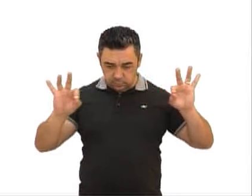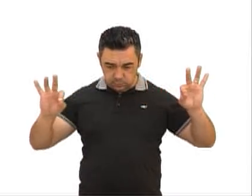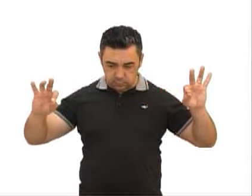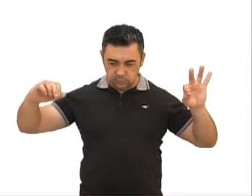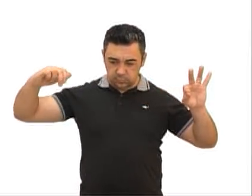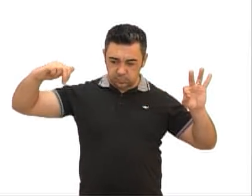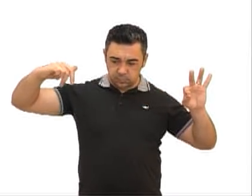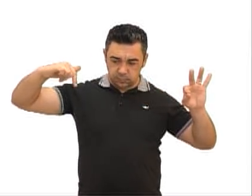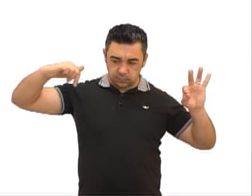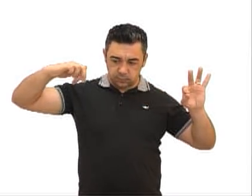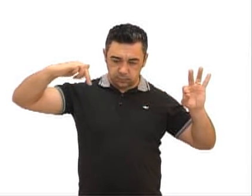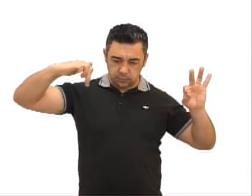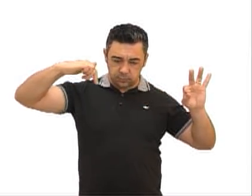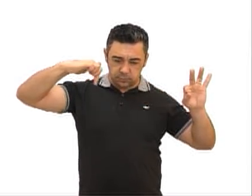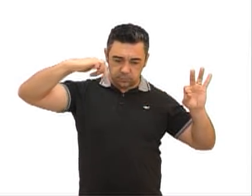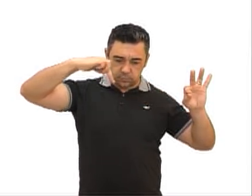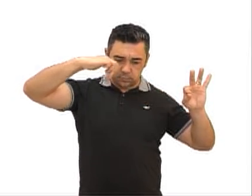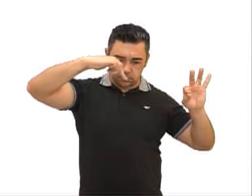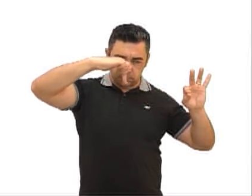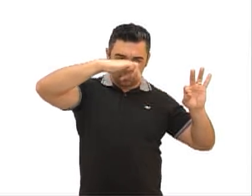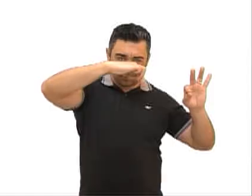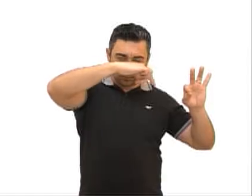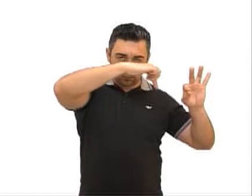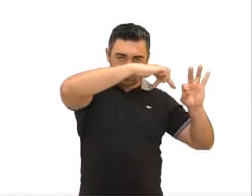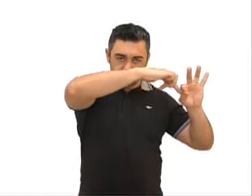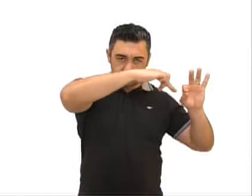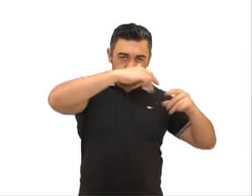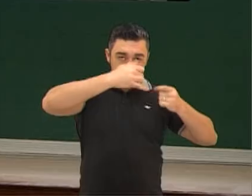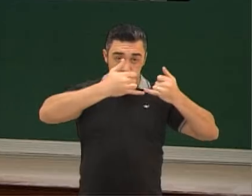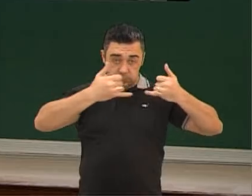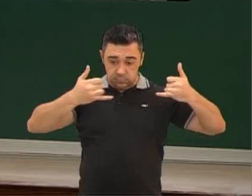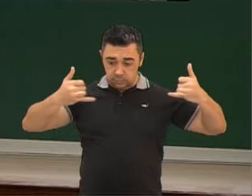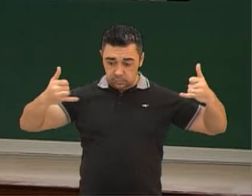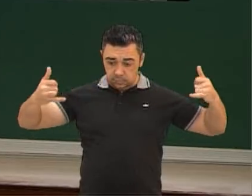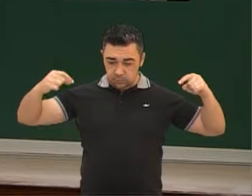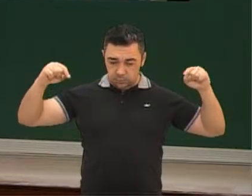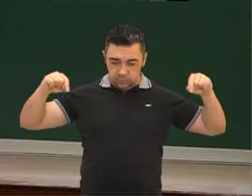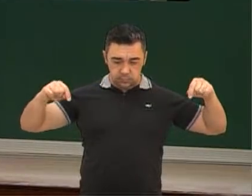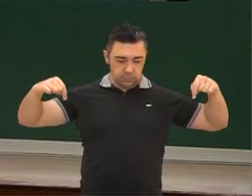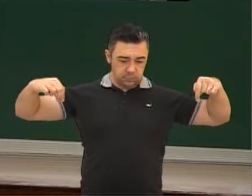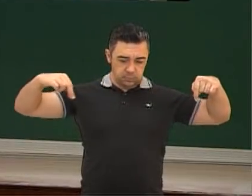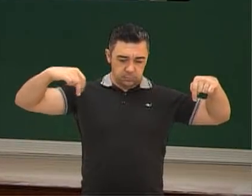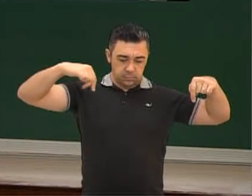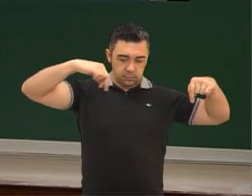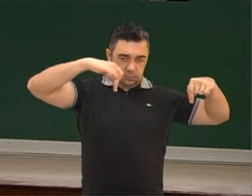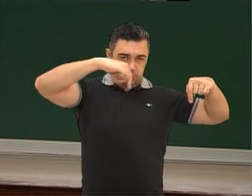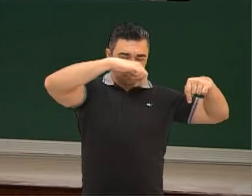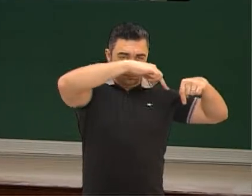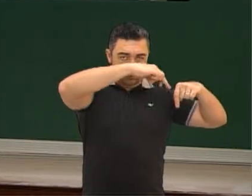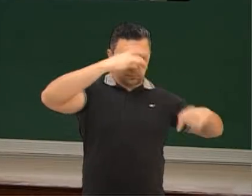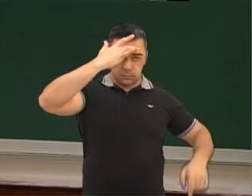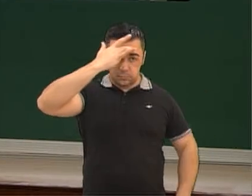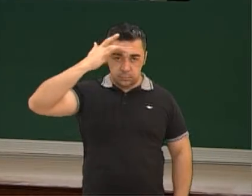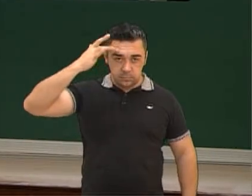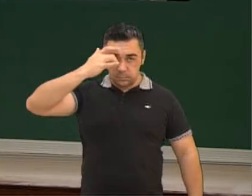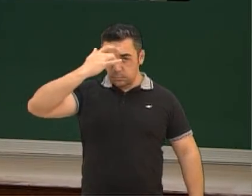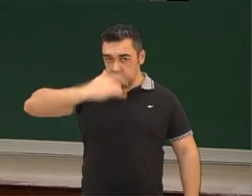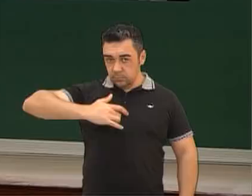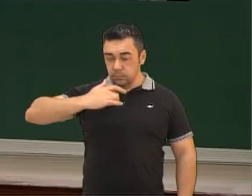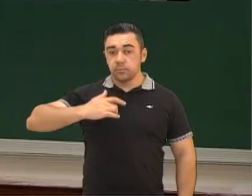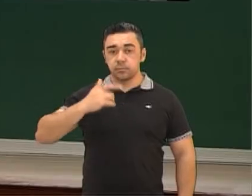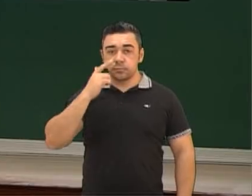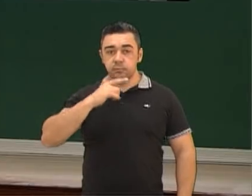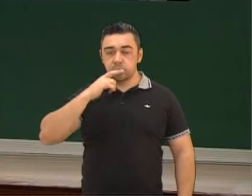uma corda ou arame fixo em ambas as extremidades. É aquele acrobata que